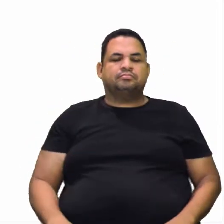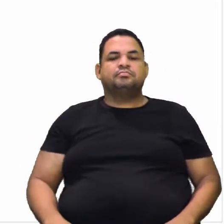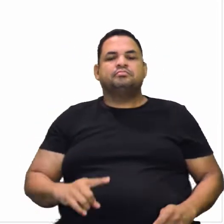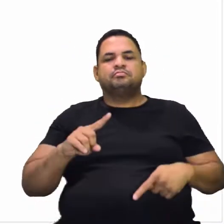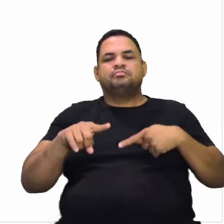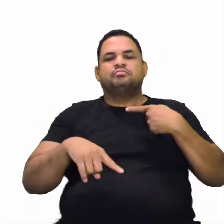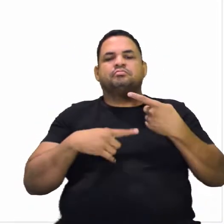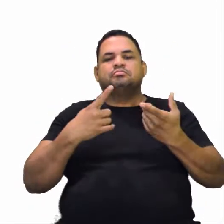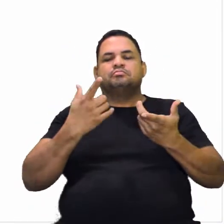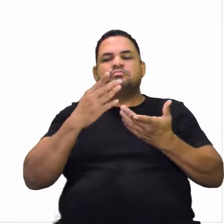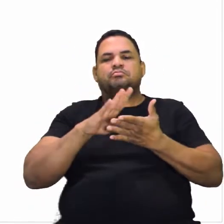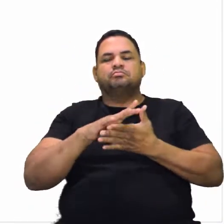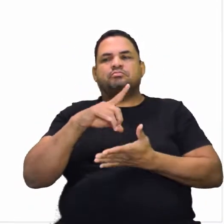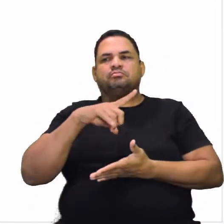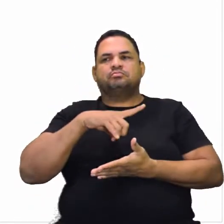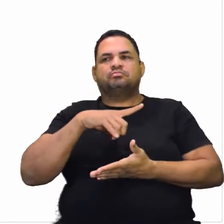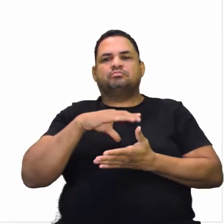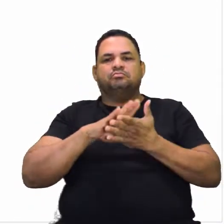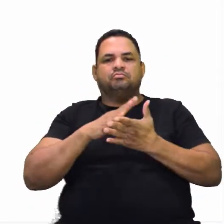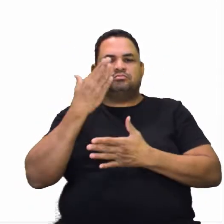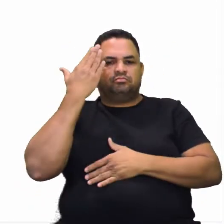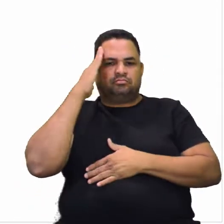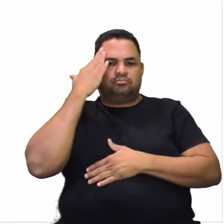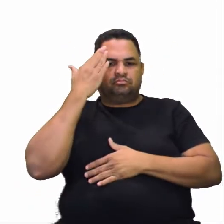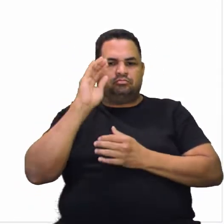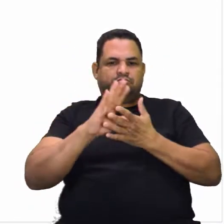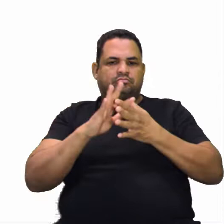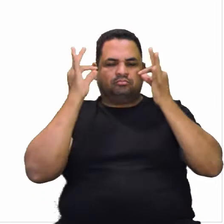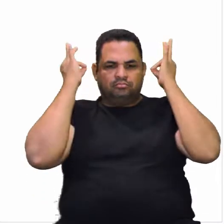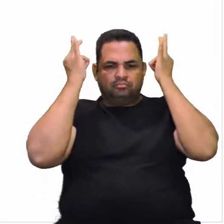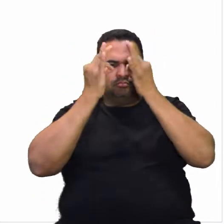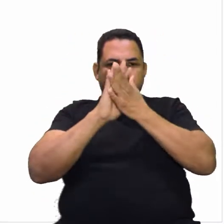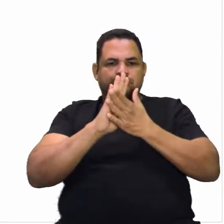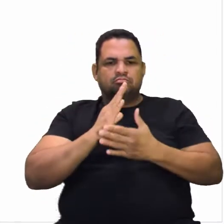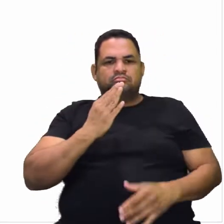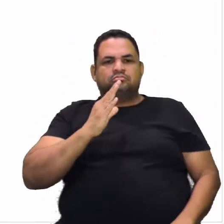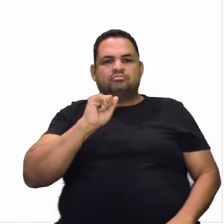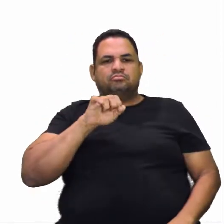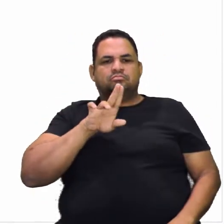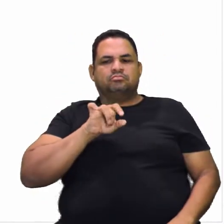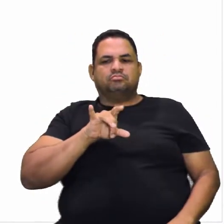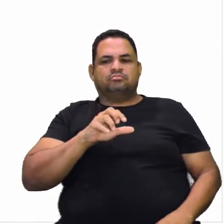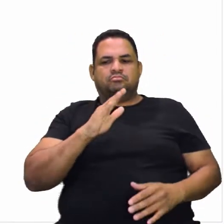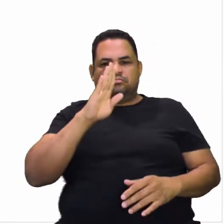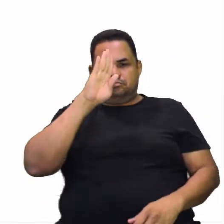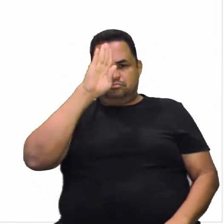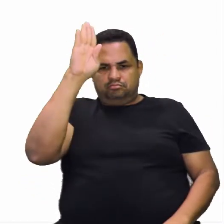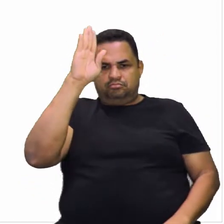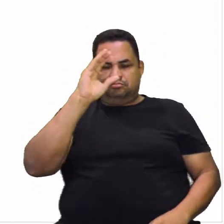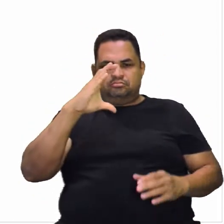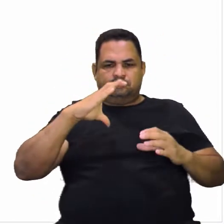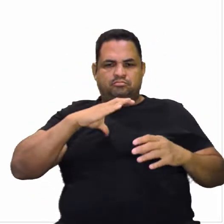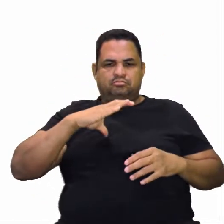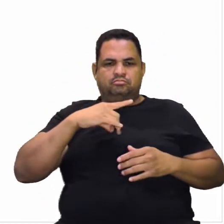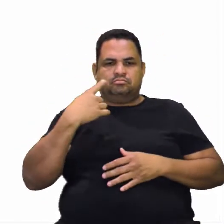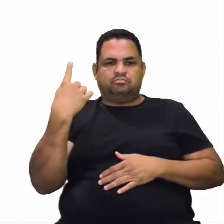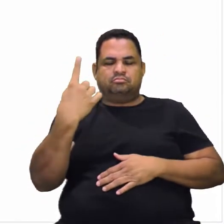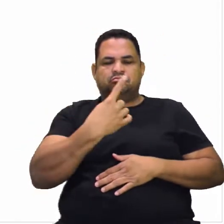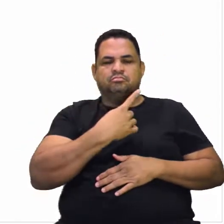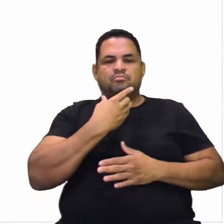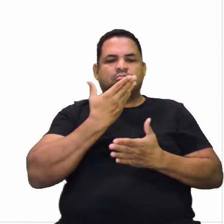vão dar essa concepção grega. E Atenas é a principal cidade para nós